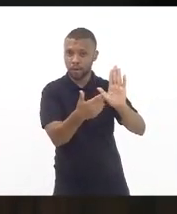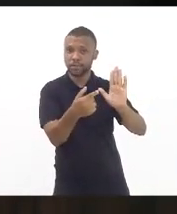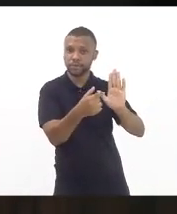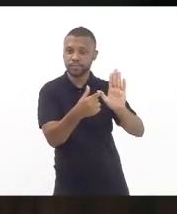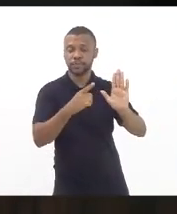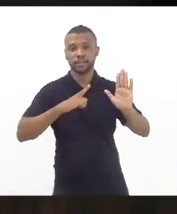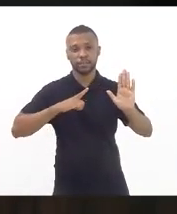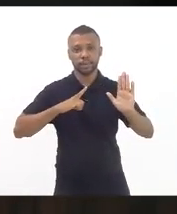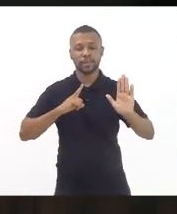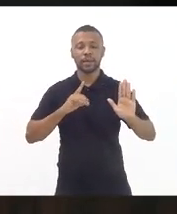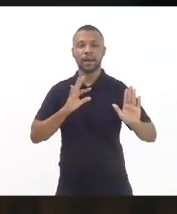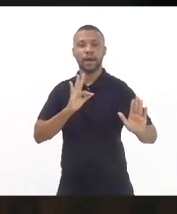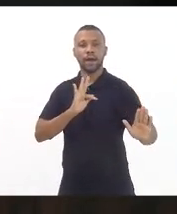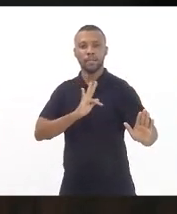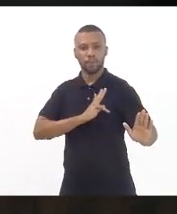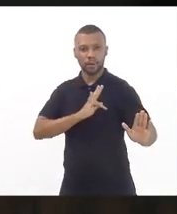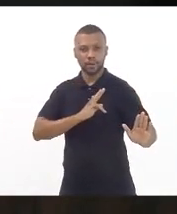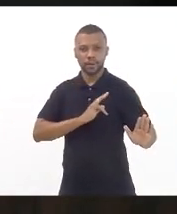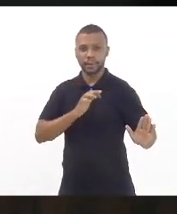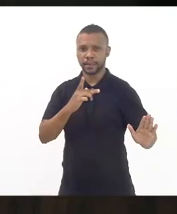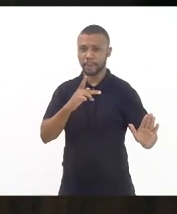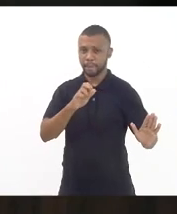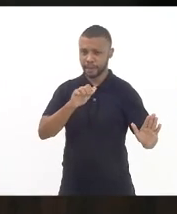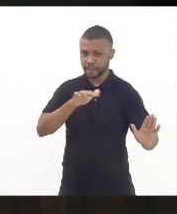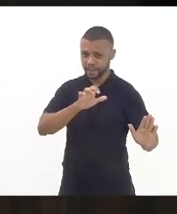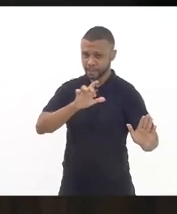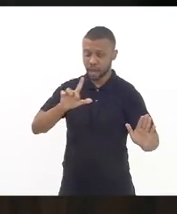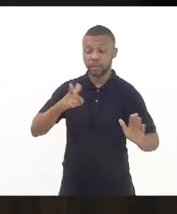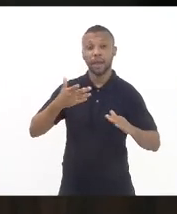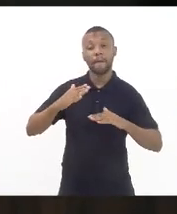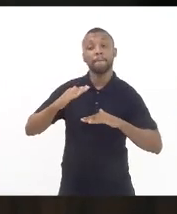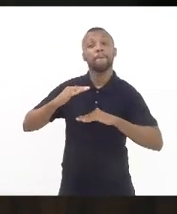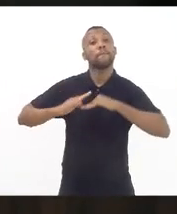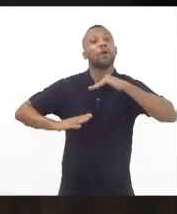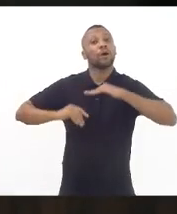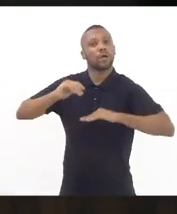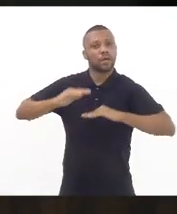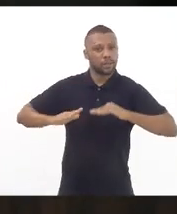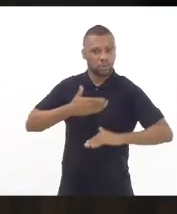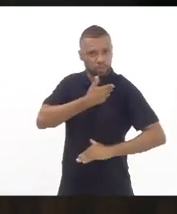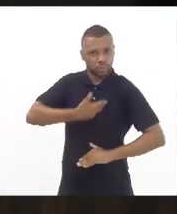Polícia Penal, tem carreiras de Estado aqui da Fazenda e da